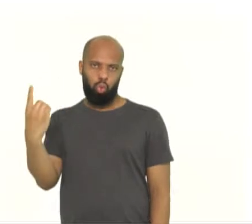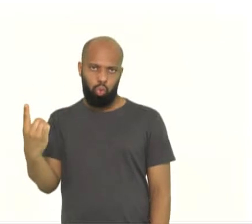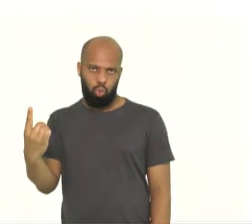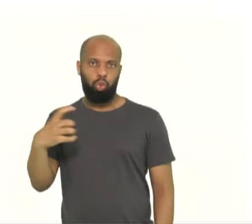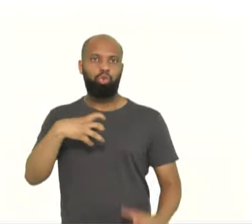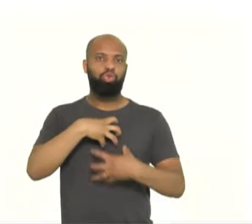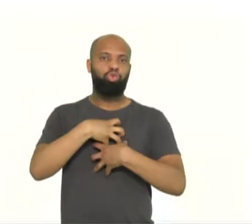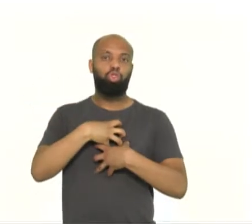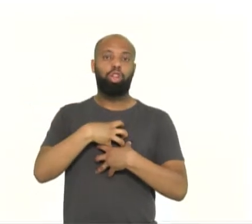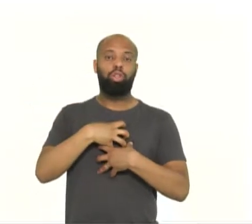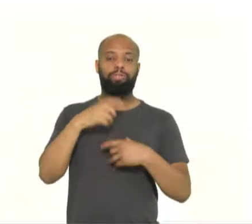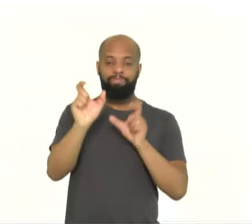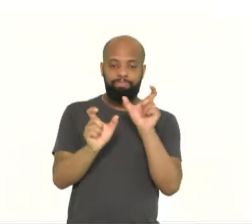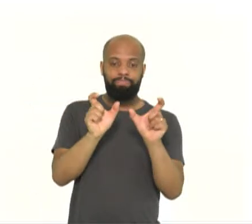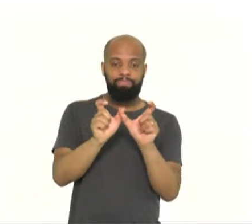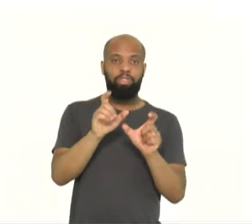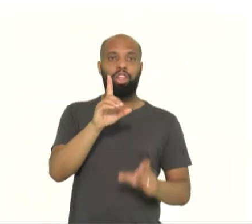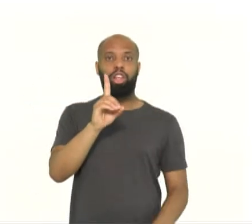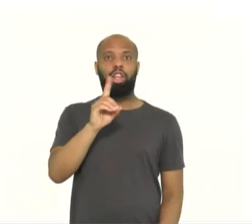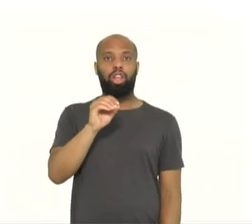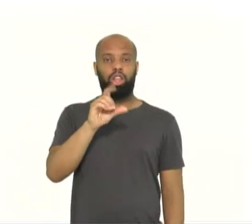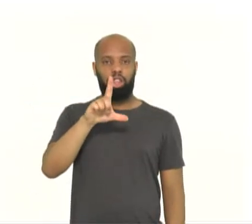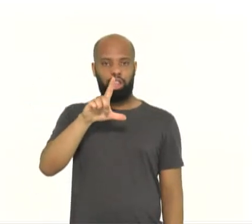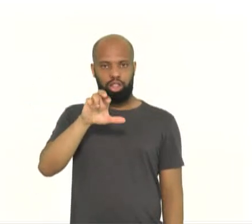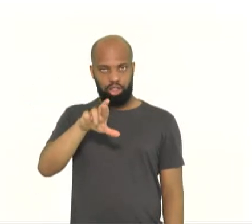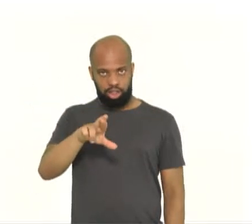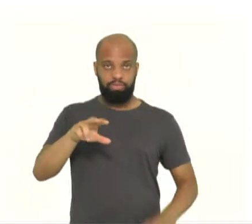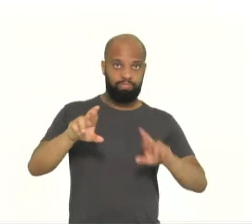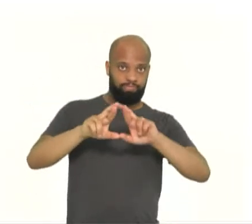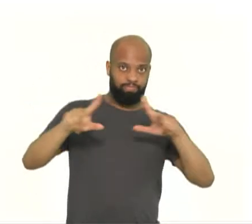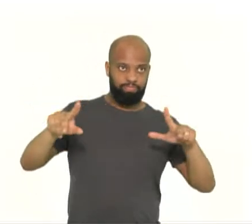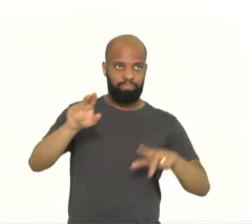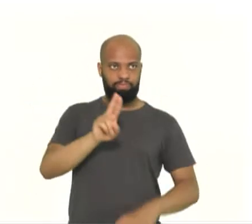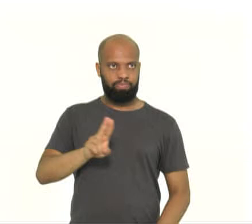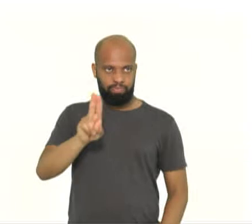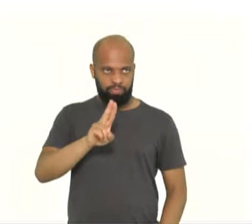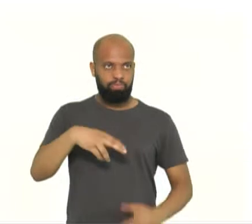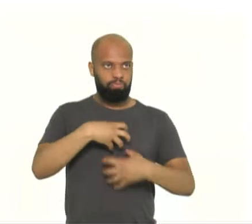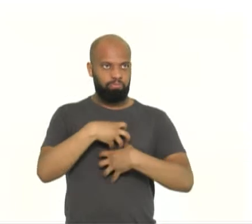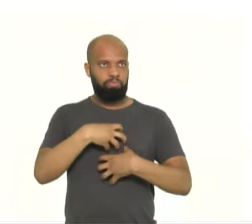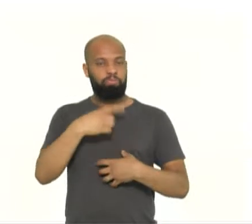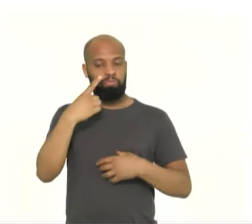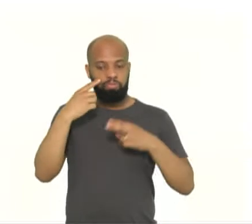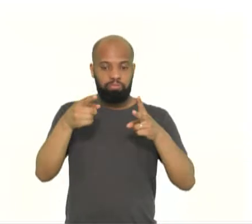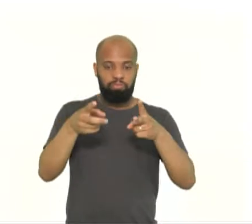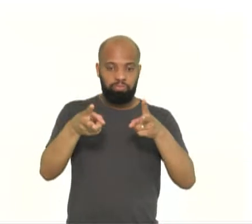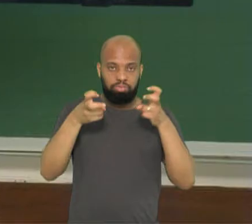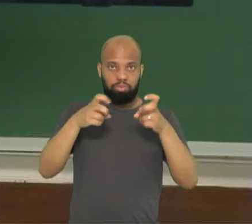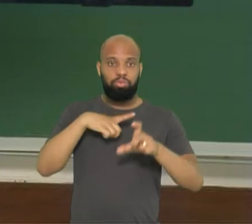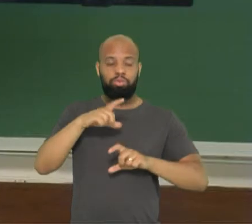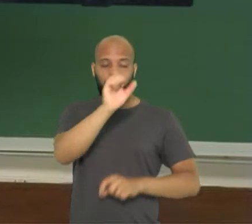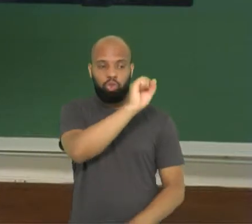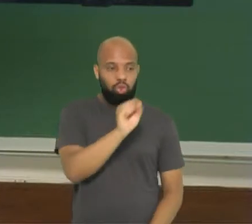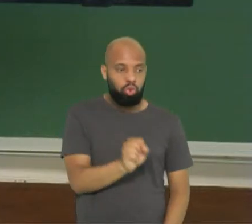do corpo que nos duele. Bien? Então, o que a gente tem que prestar bem atenção? O sujeito aqui não é a pessoa que